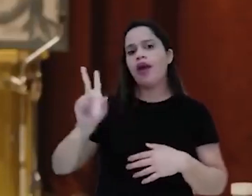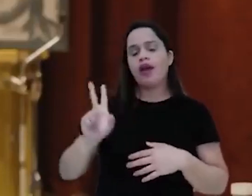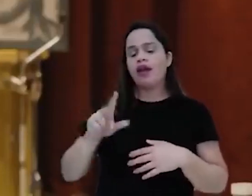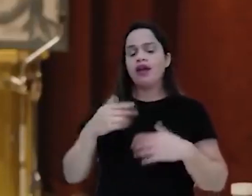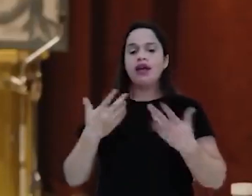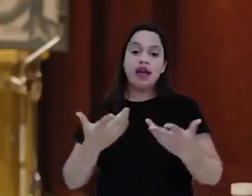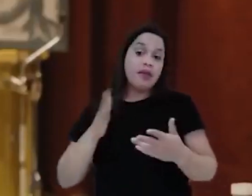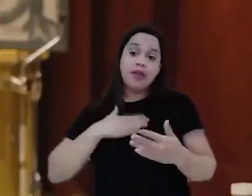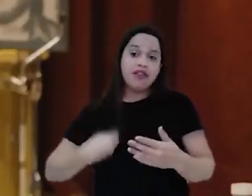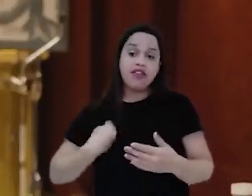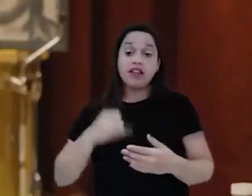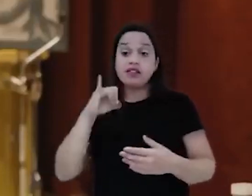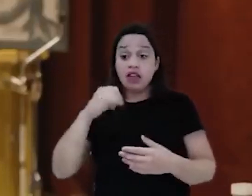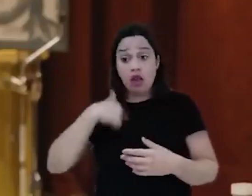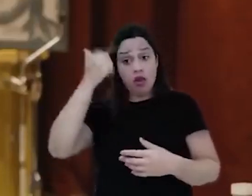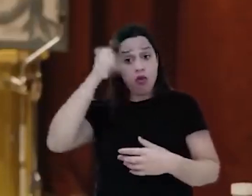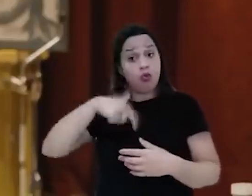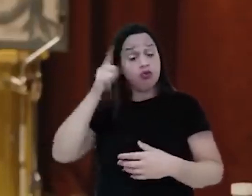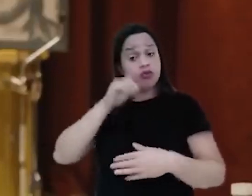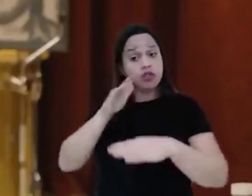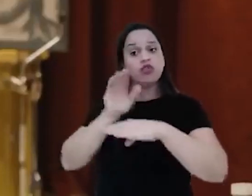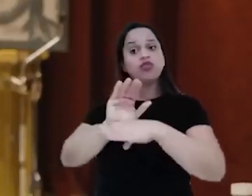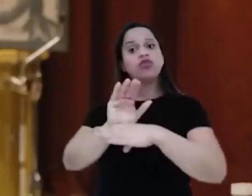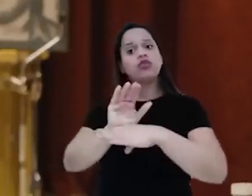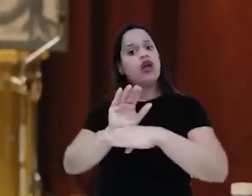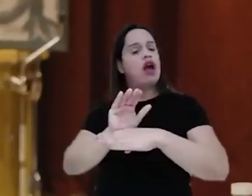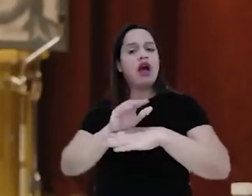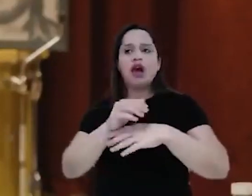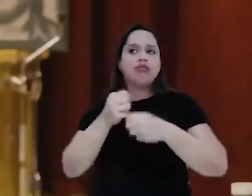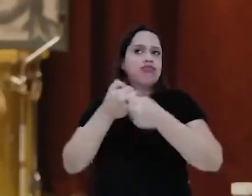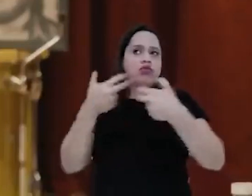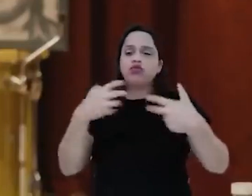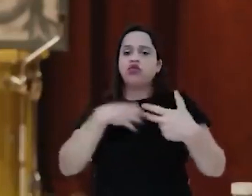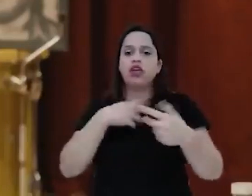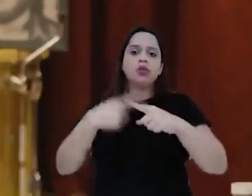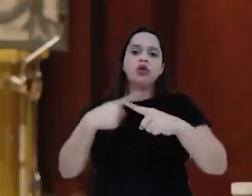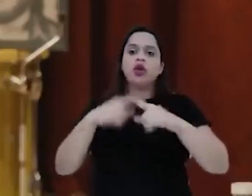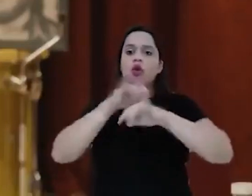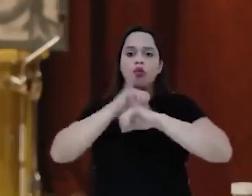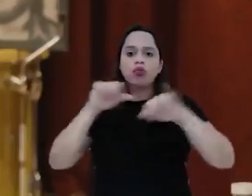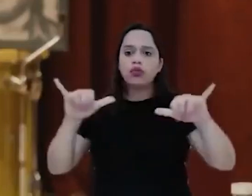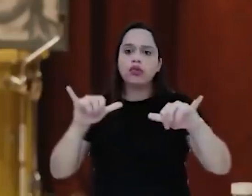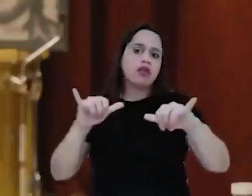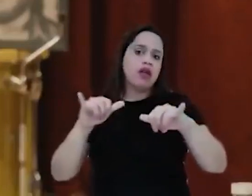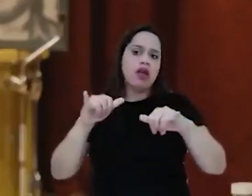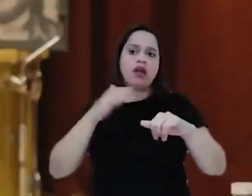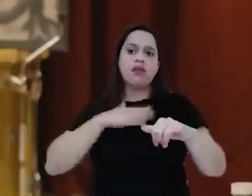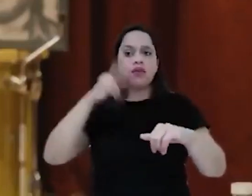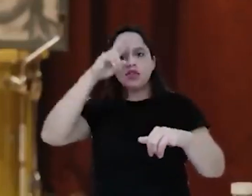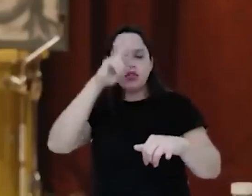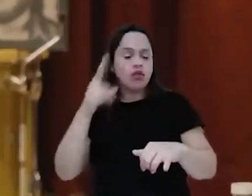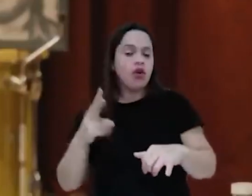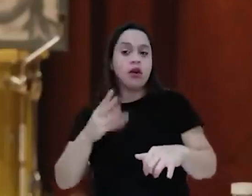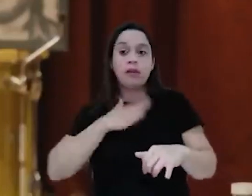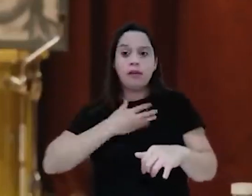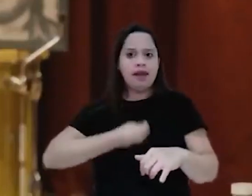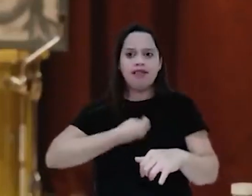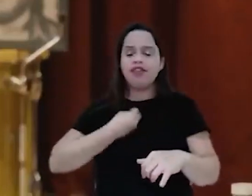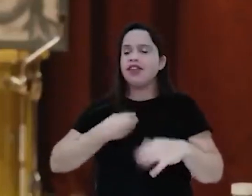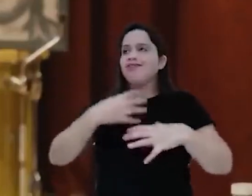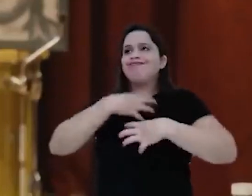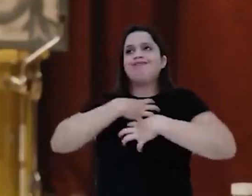história né então se eu puder ajudar de alguma forma contando a minha história enfim o acrescentando algo fácil para as pessoas